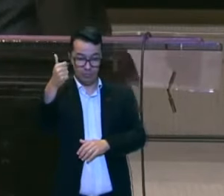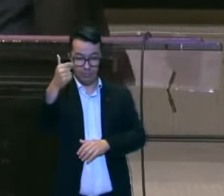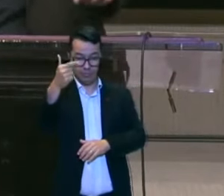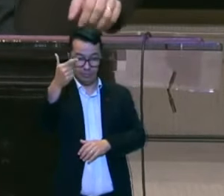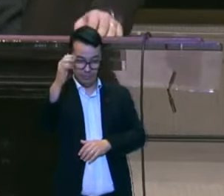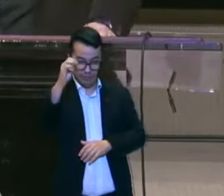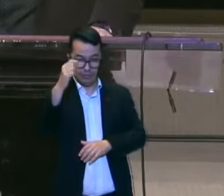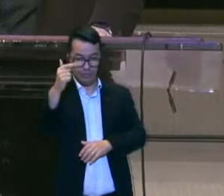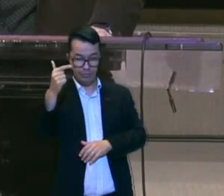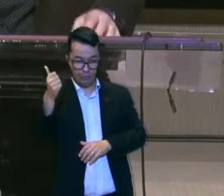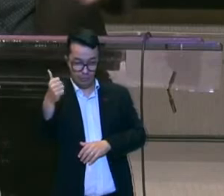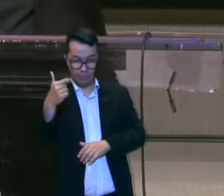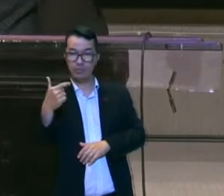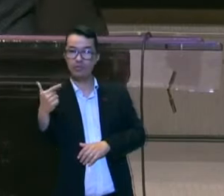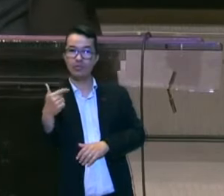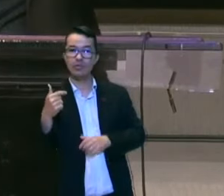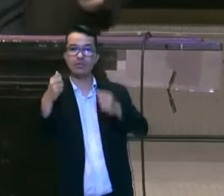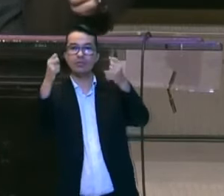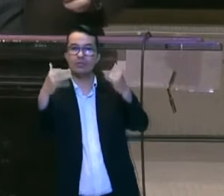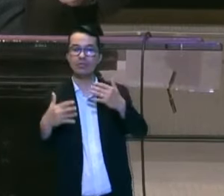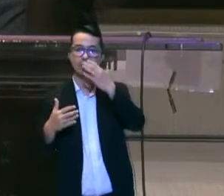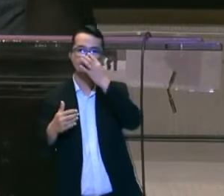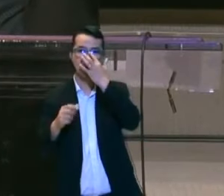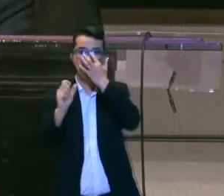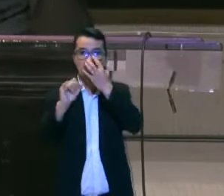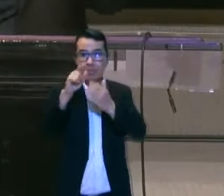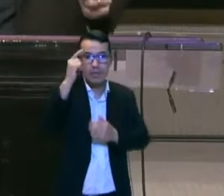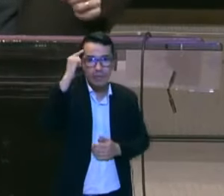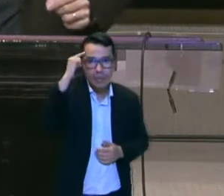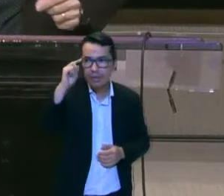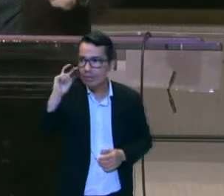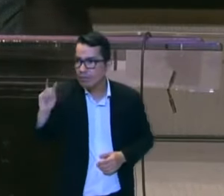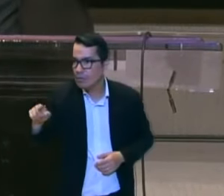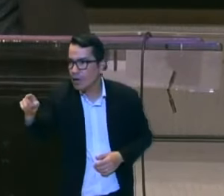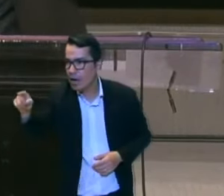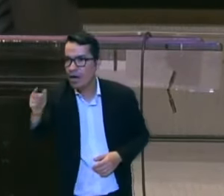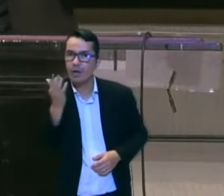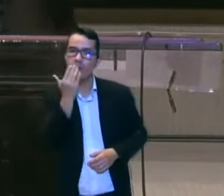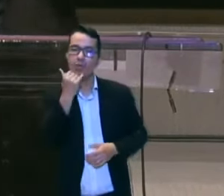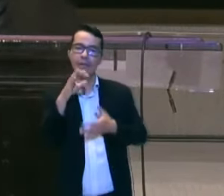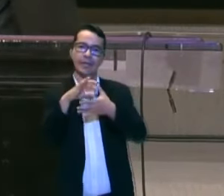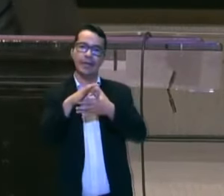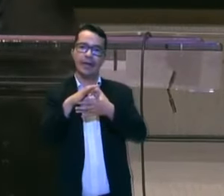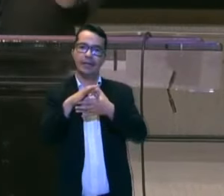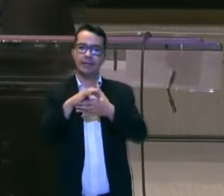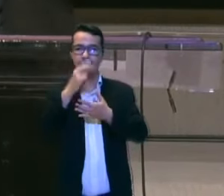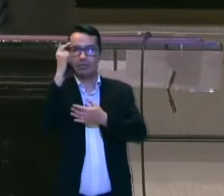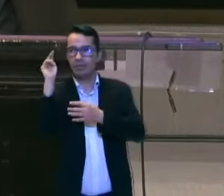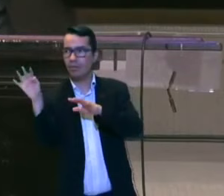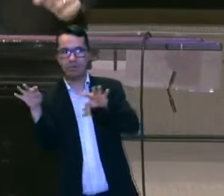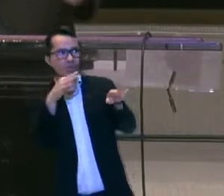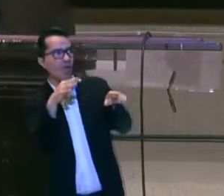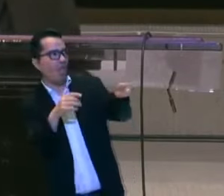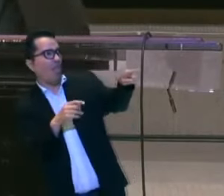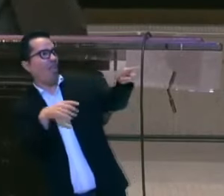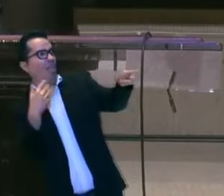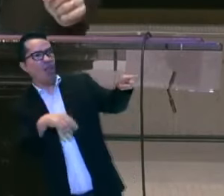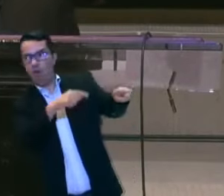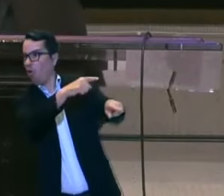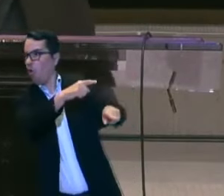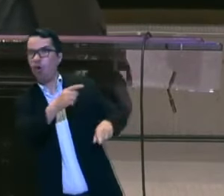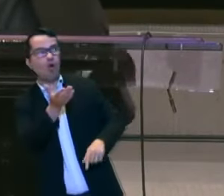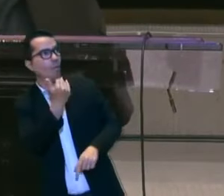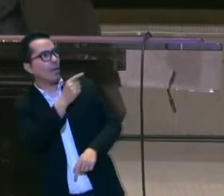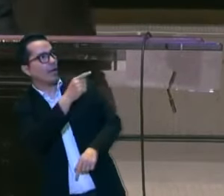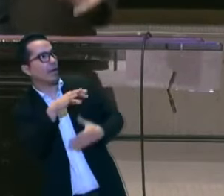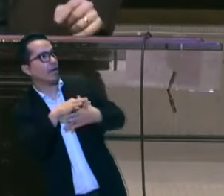causa escândalo. É bom não comer carne, nem beber vinho, nem fazer qualquer outra coisa que leve um irmão